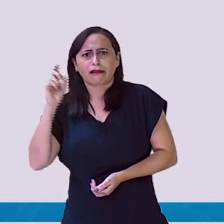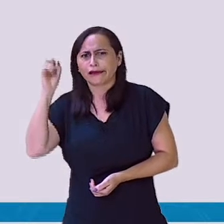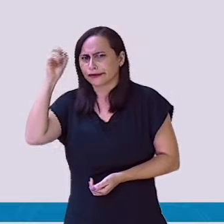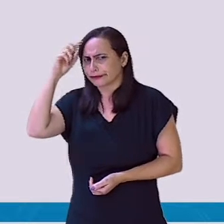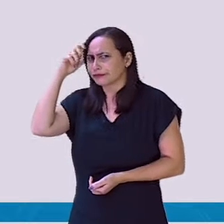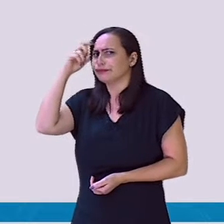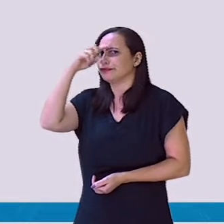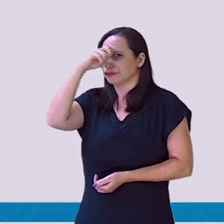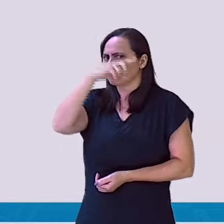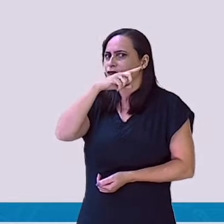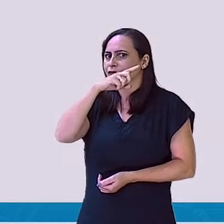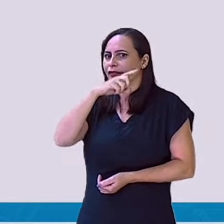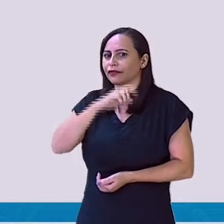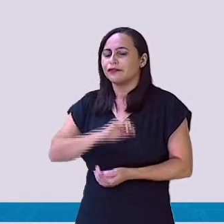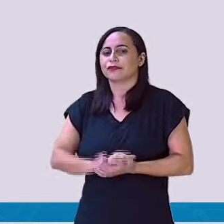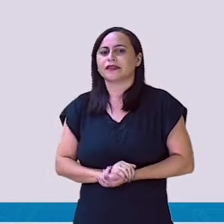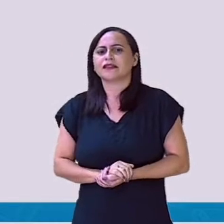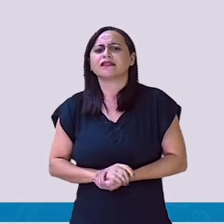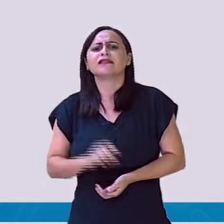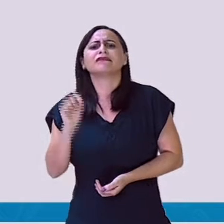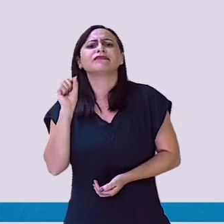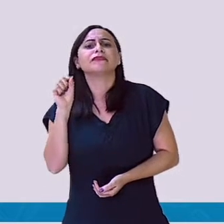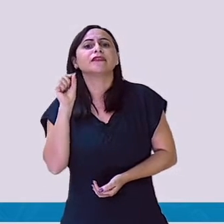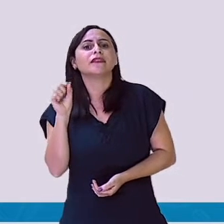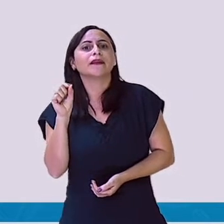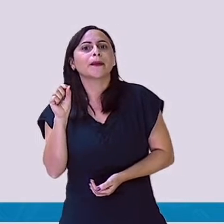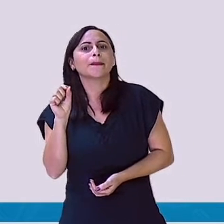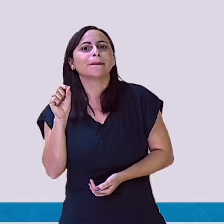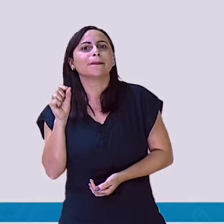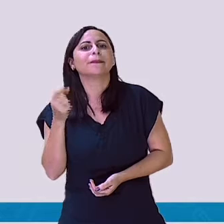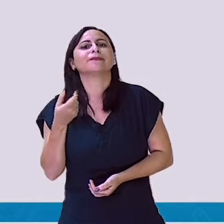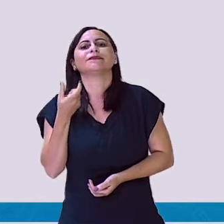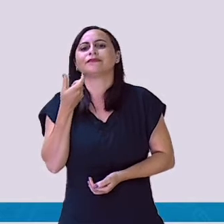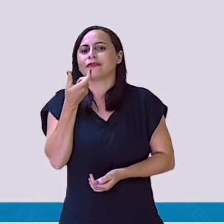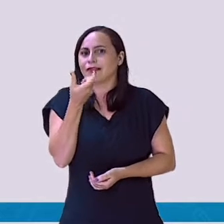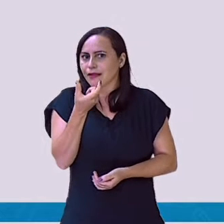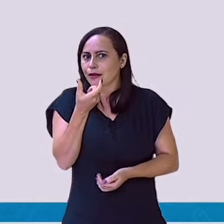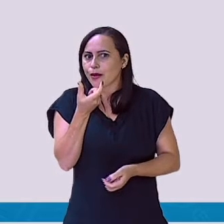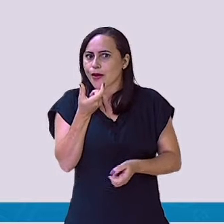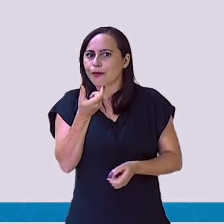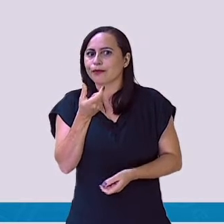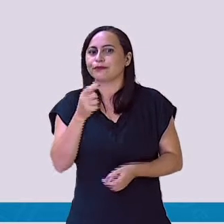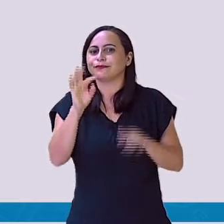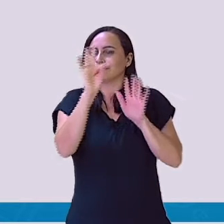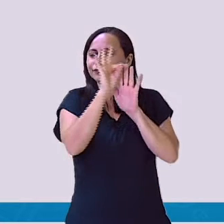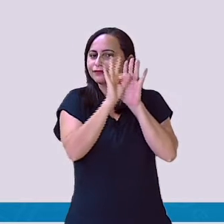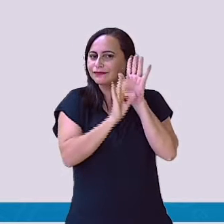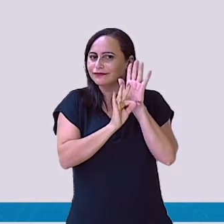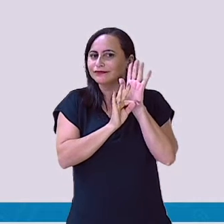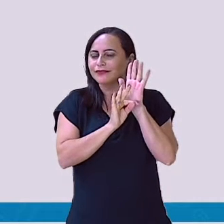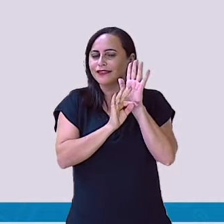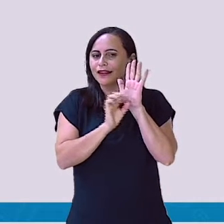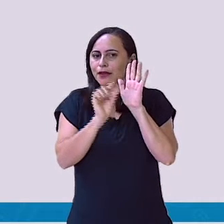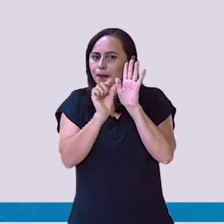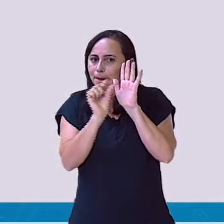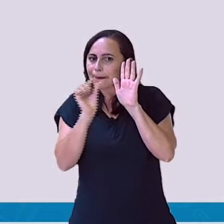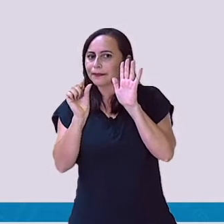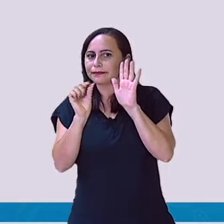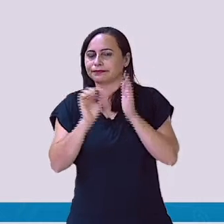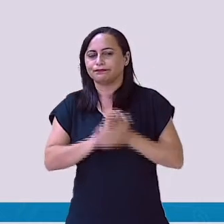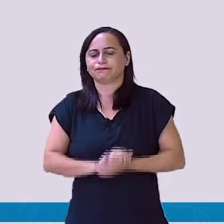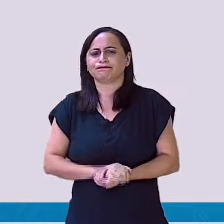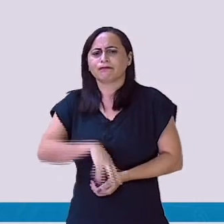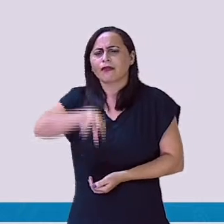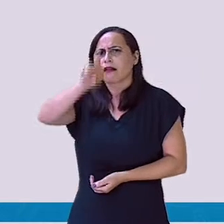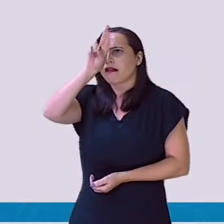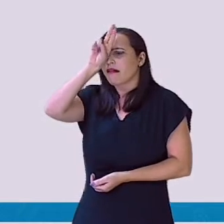fragmento, ou seja, é um pedaço, é um trecho retirado de um texto. As baratas estão na Terra